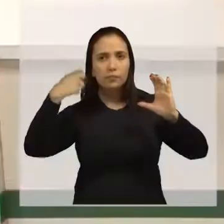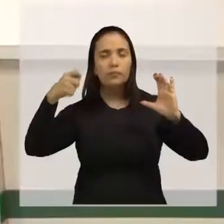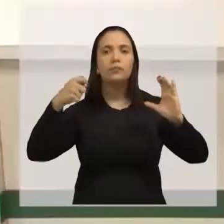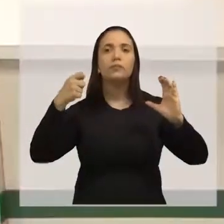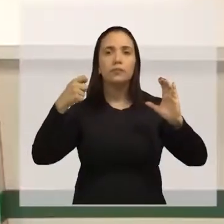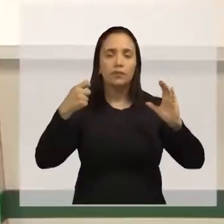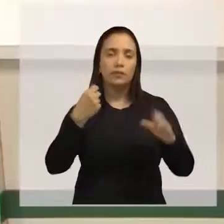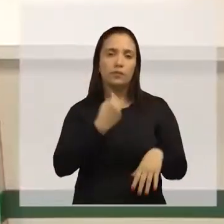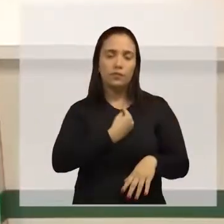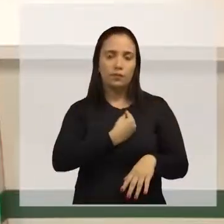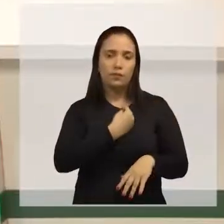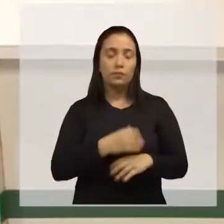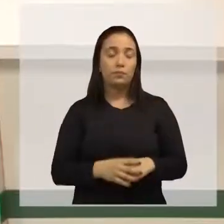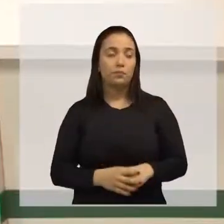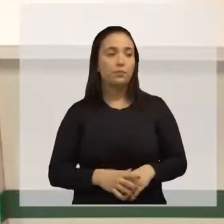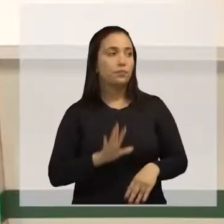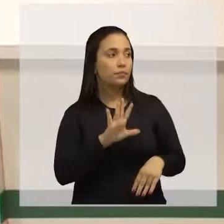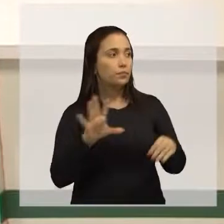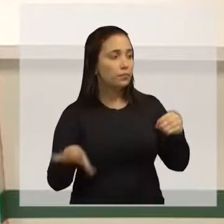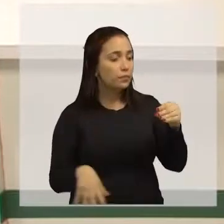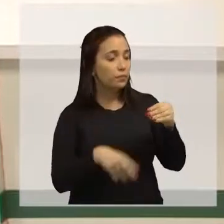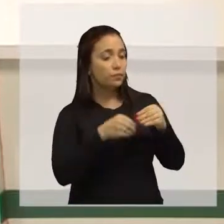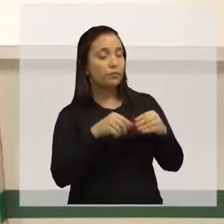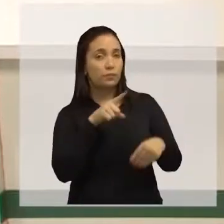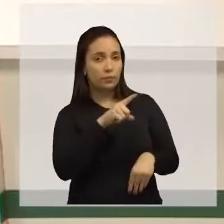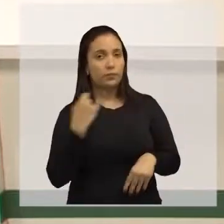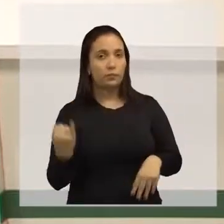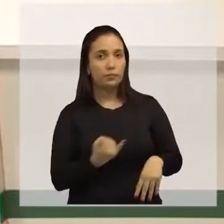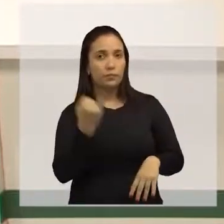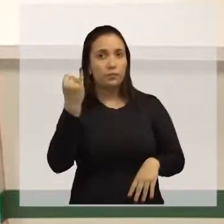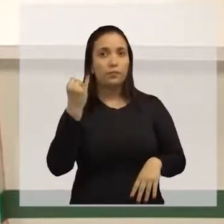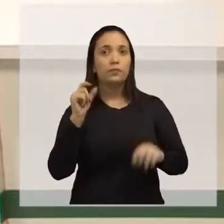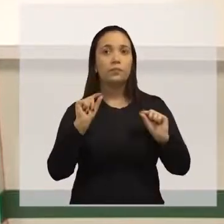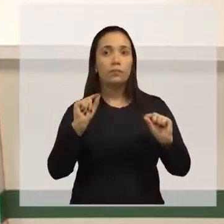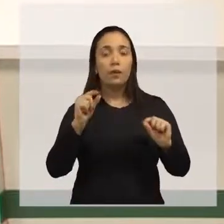eu quero entrar aqui num tema que é interessante. Os publicitários estão sofrendo.